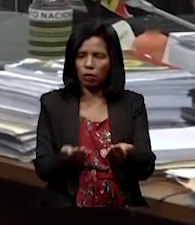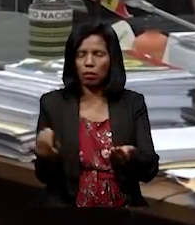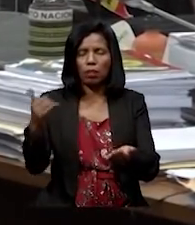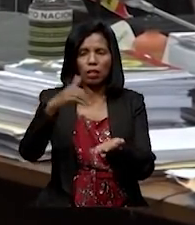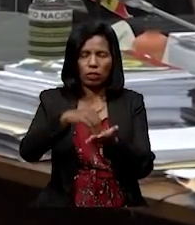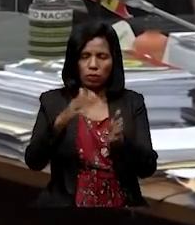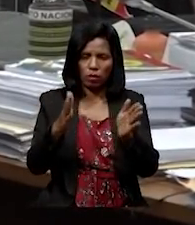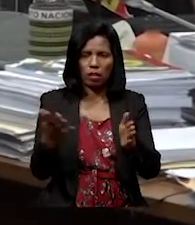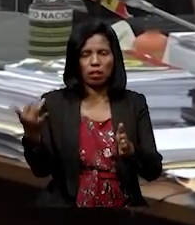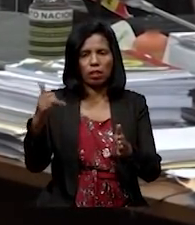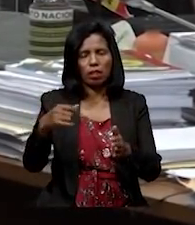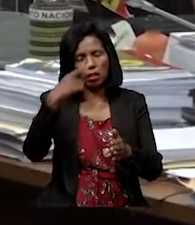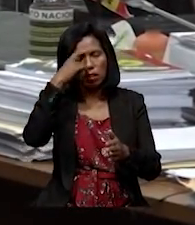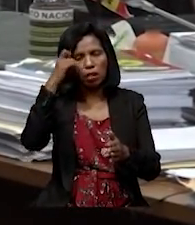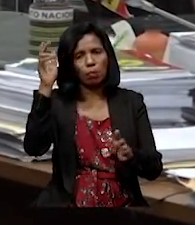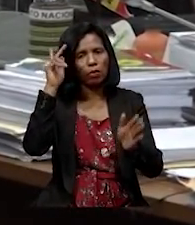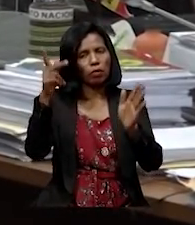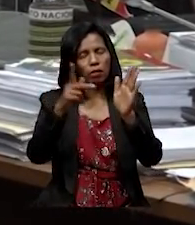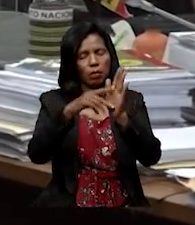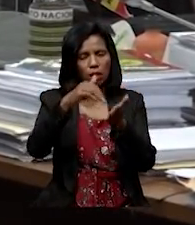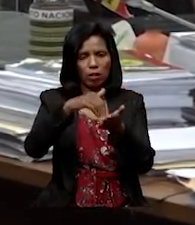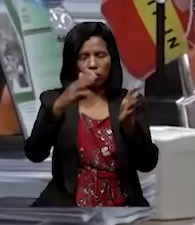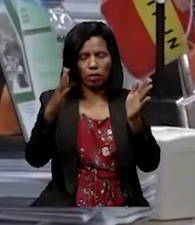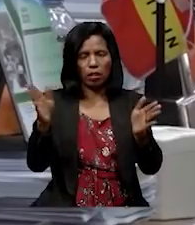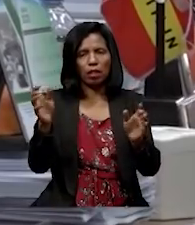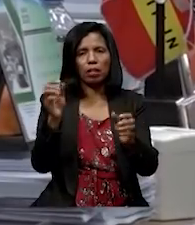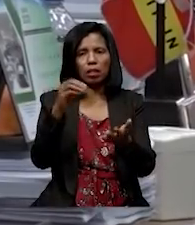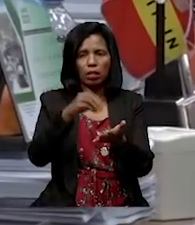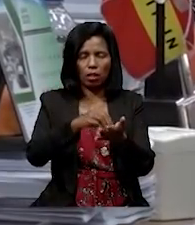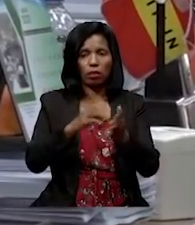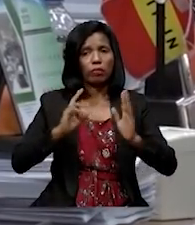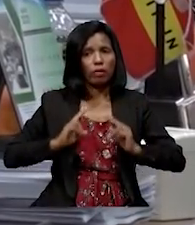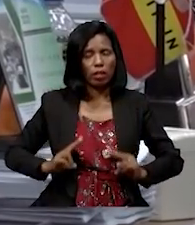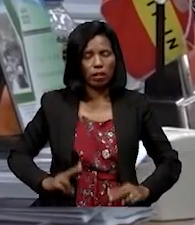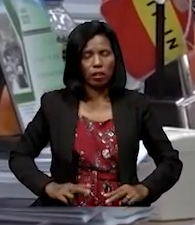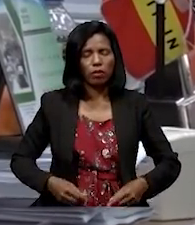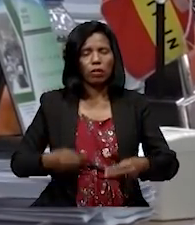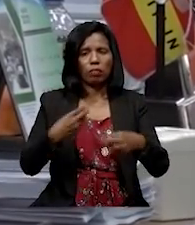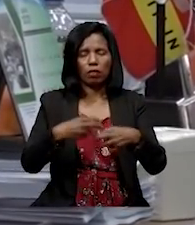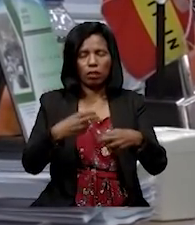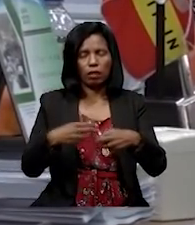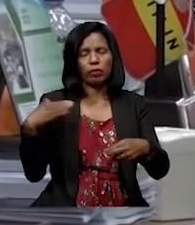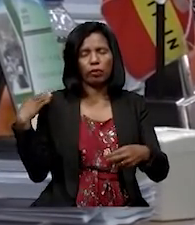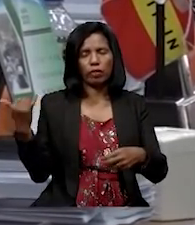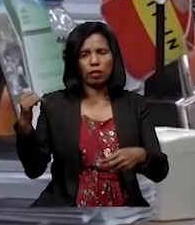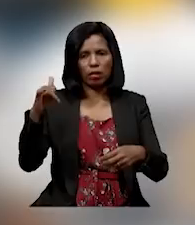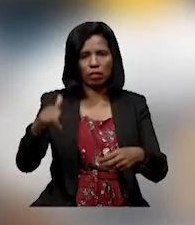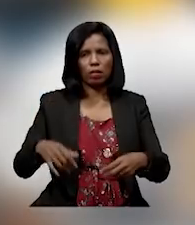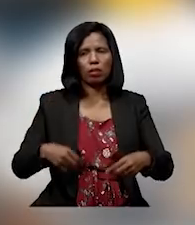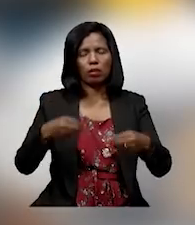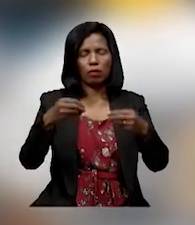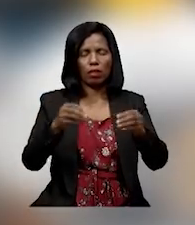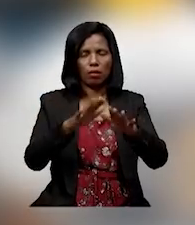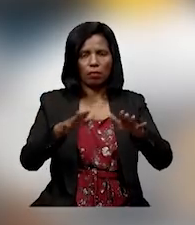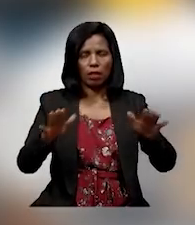refere. Tamba imagem nebe estudante finalista tau iha camisola ne, foi impacto ba foi ensaia sira seluk no influência la barekik iha